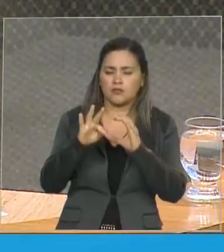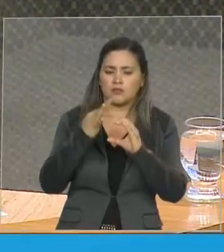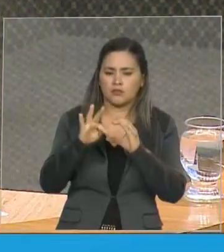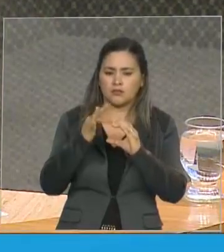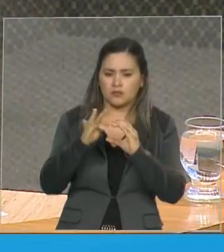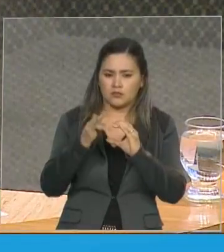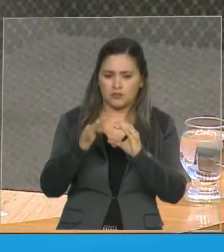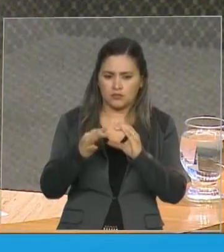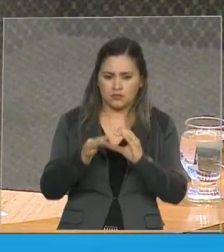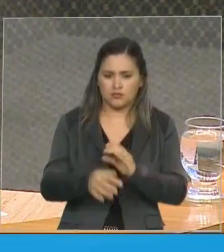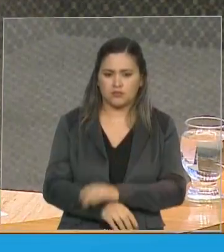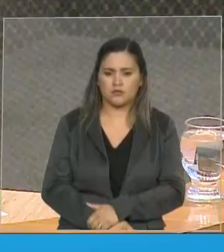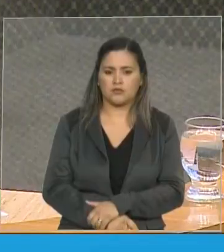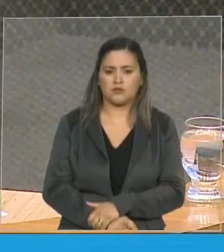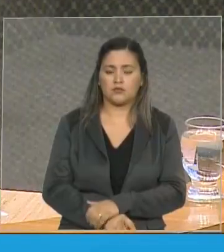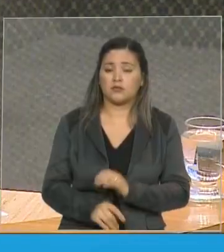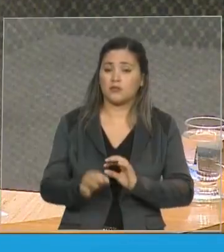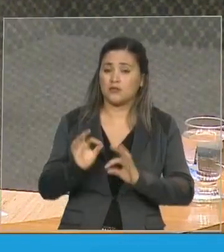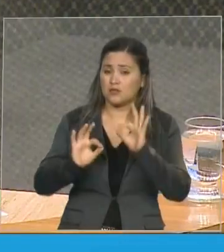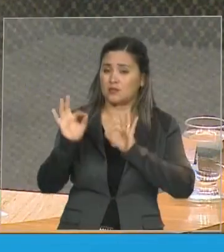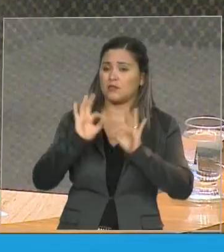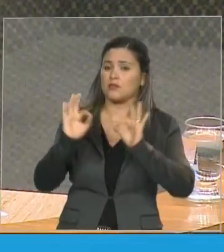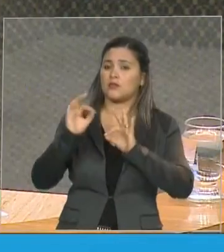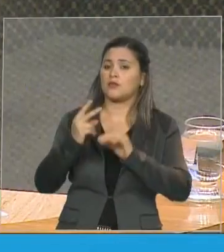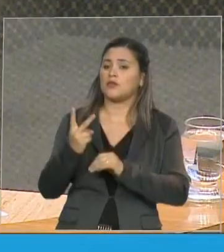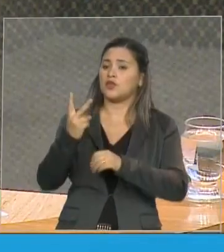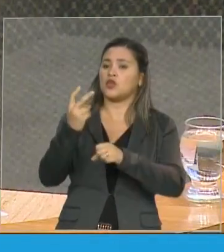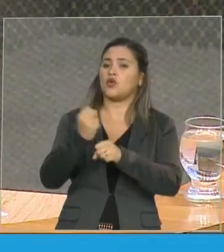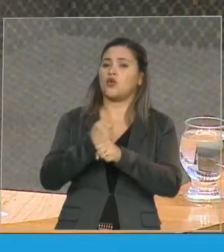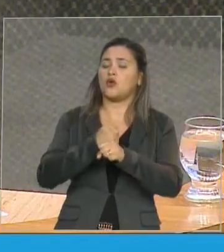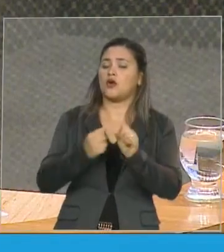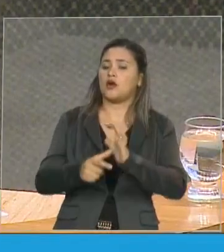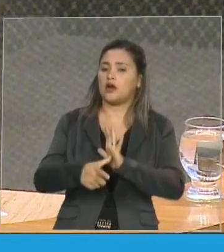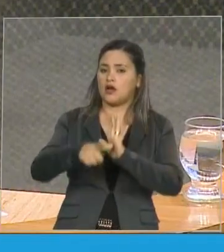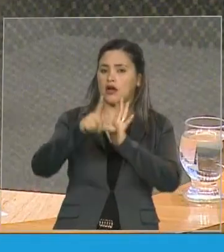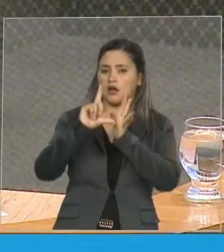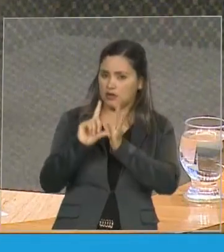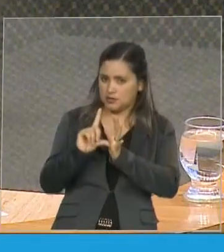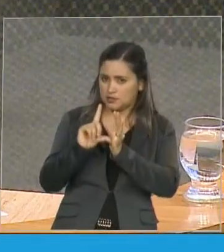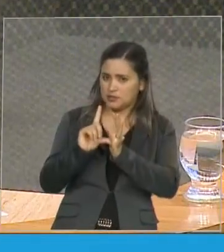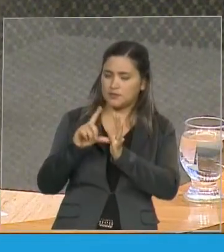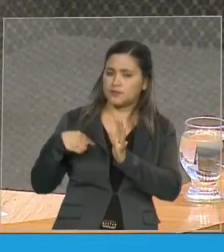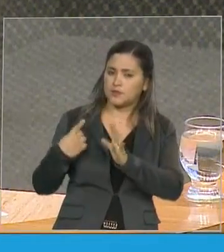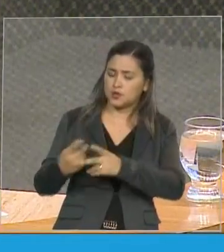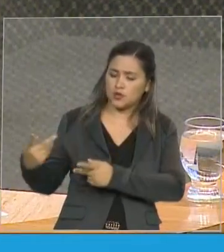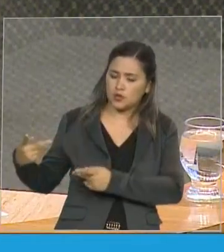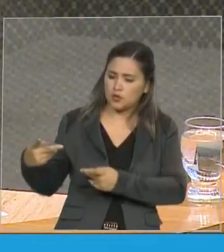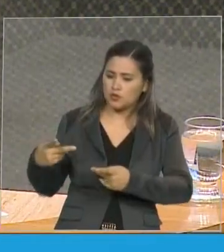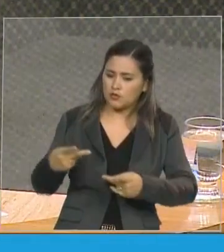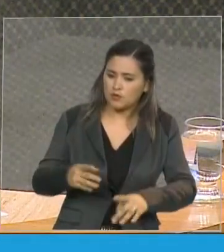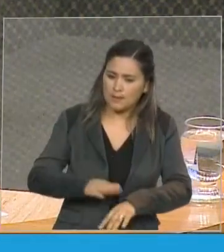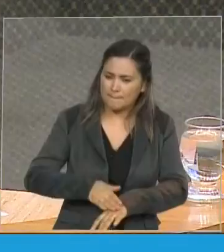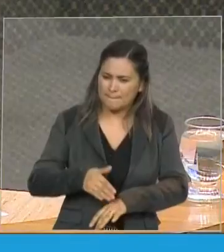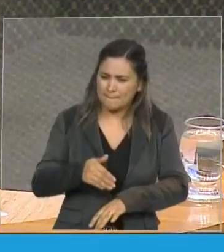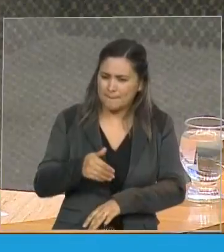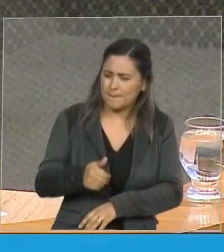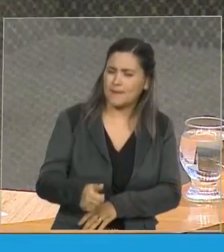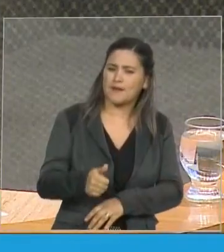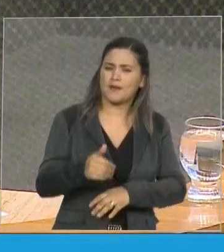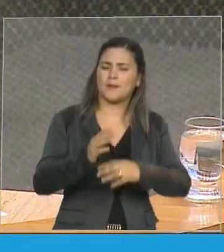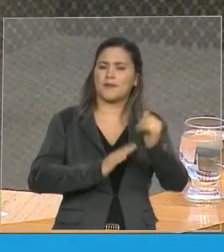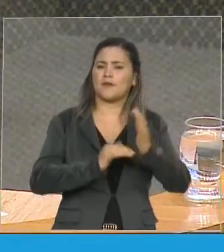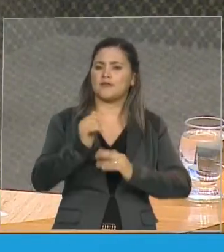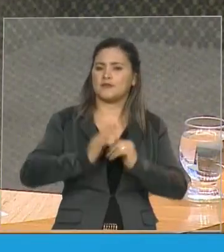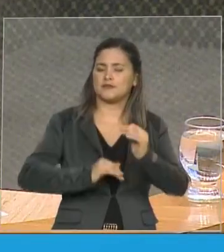com 2 anos de antecedência. E a gente convida os melhores especialistas do ramo para